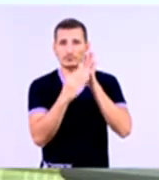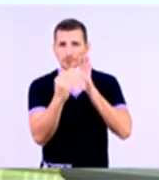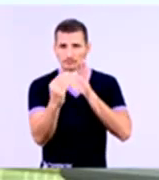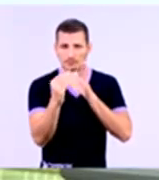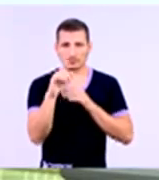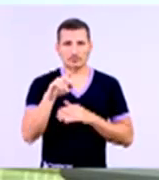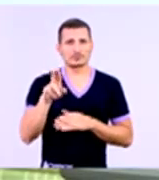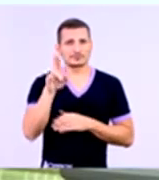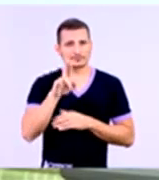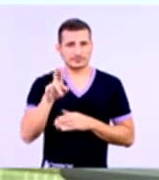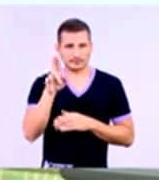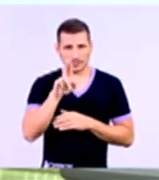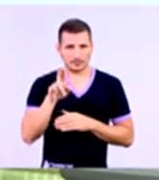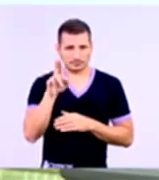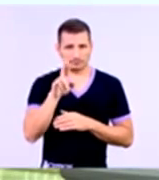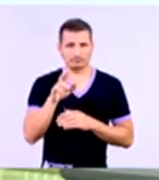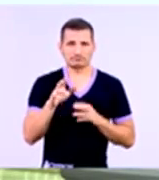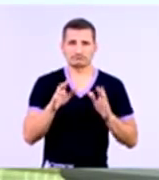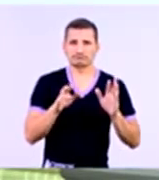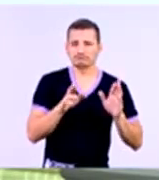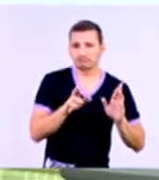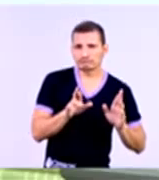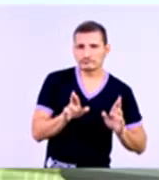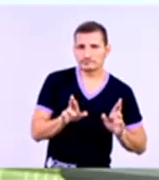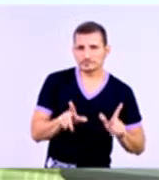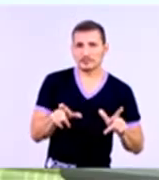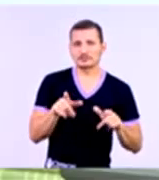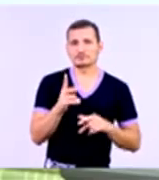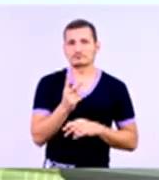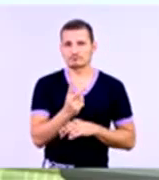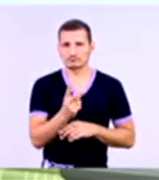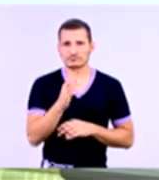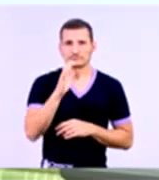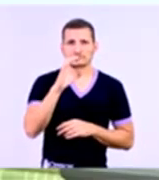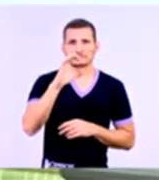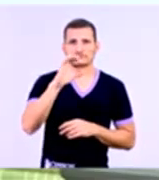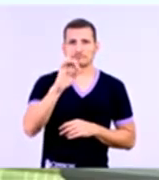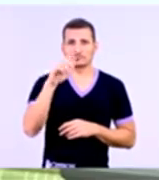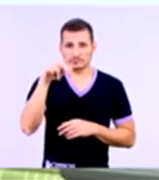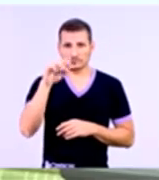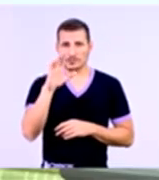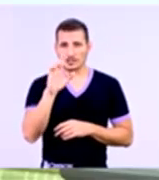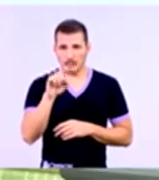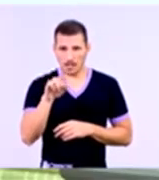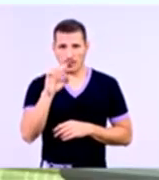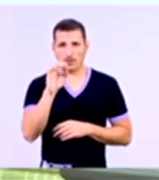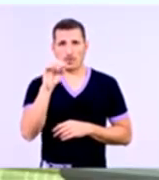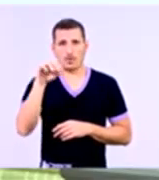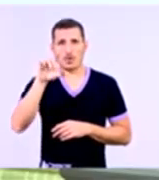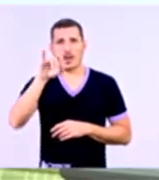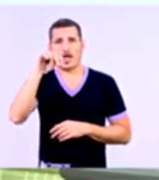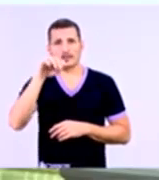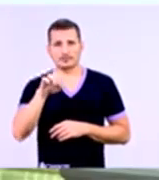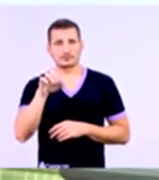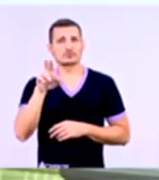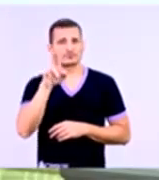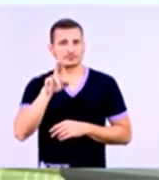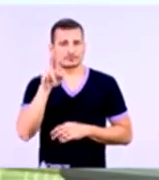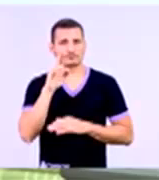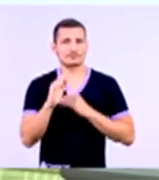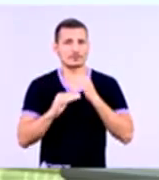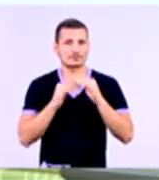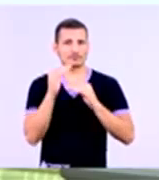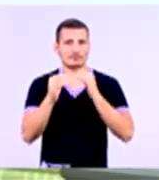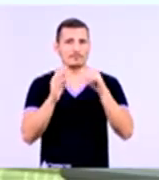utilizados em dois momentos distintos do desenvolvimento. O CDN, que é online, nós normalmente utilizamos para desenvolver de forma